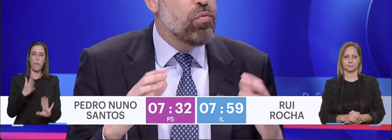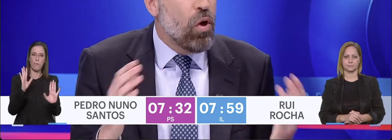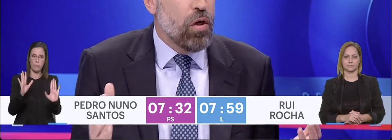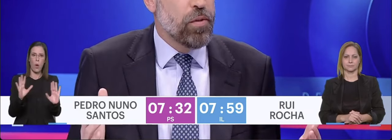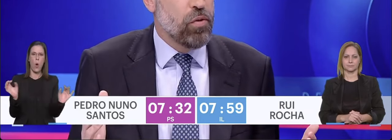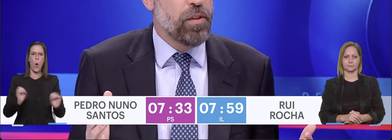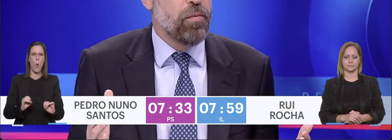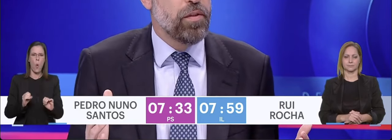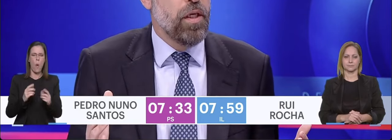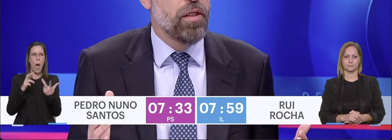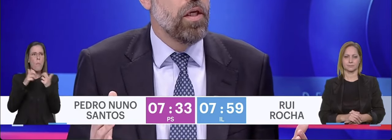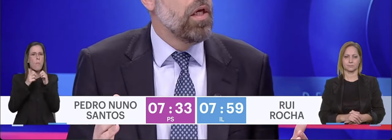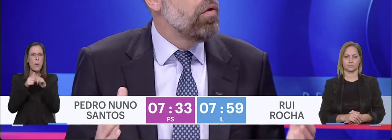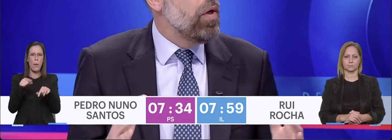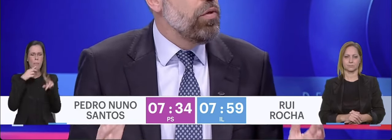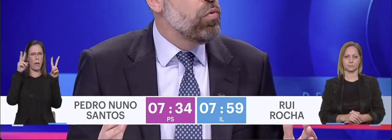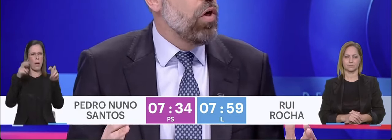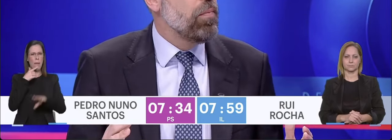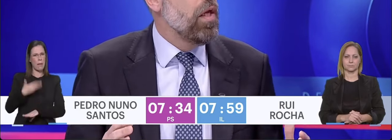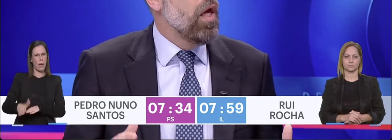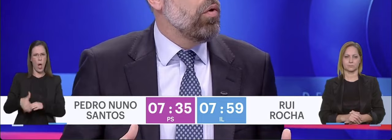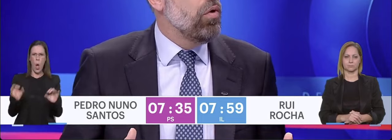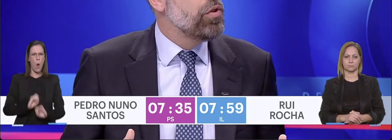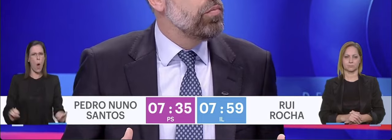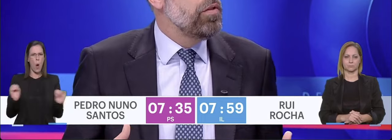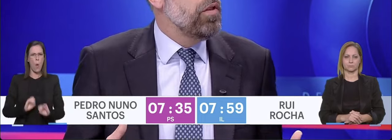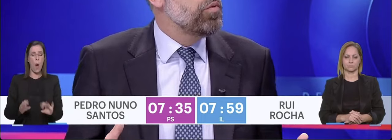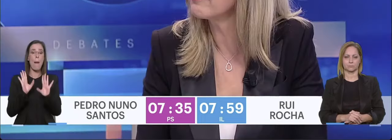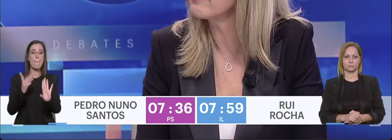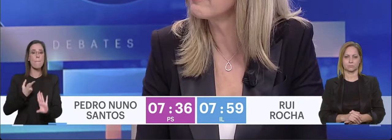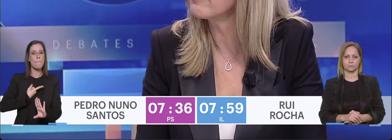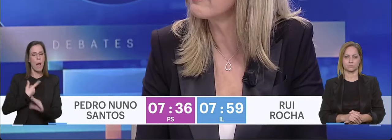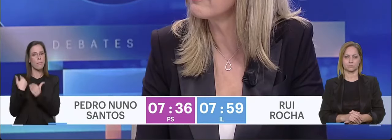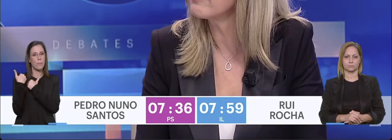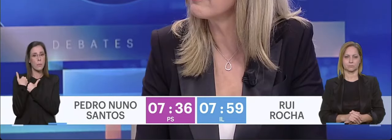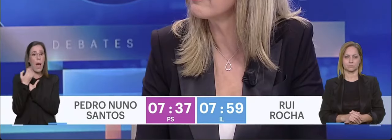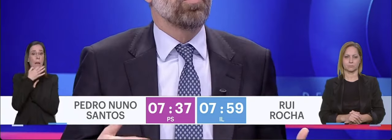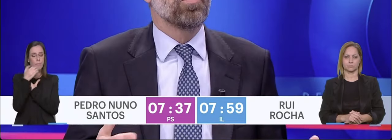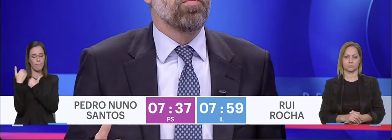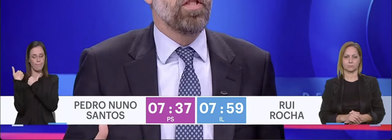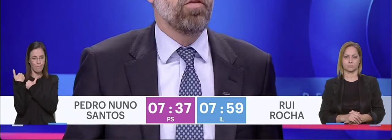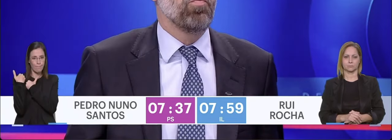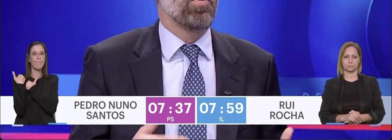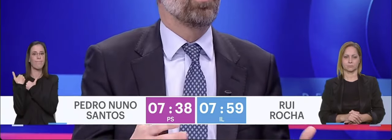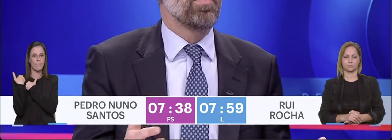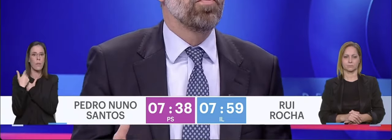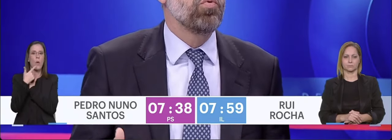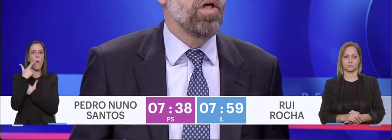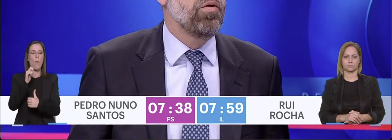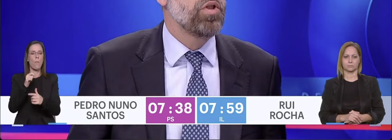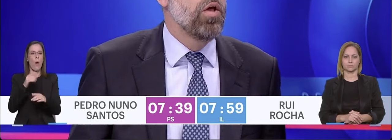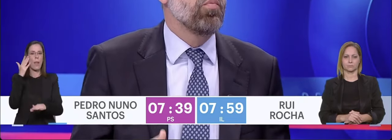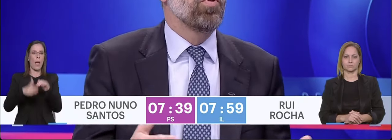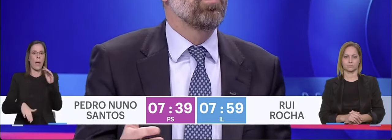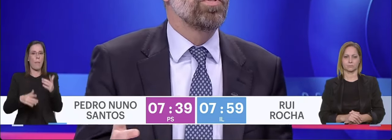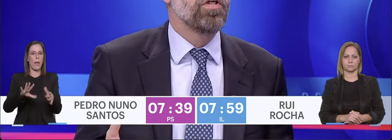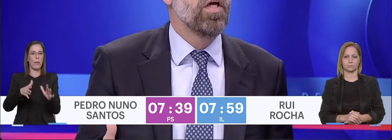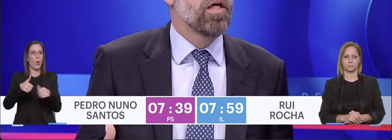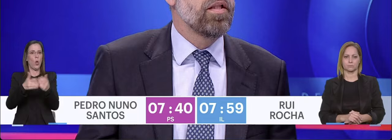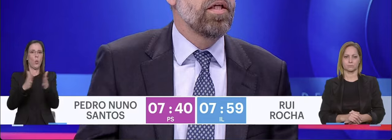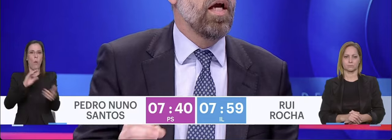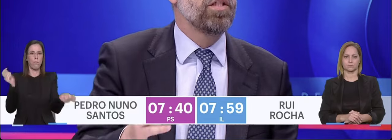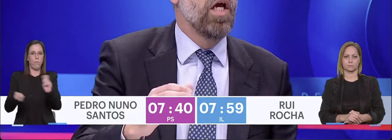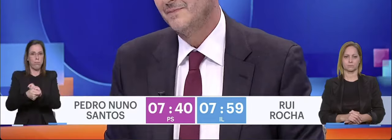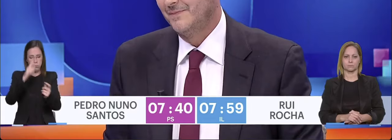há nenhum Dogma sobre essa matéria não há nenhum Dogma agora nós temos é ter responsabilidade temos que ter responsabilidade não podemos ser Aventureiros não podemos